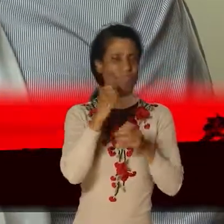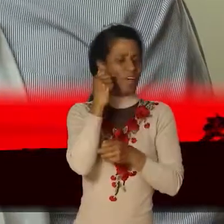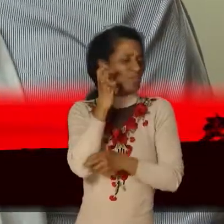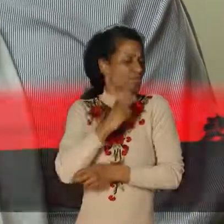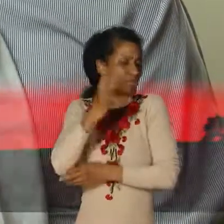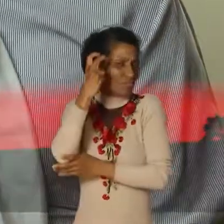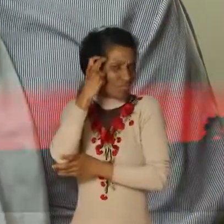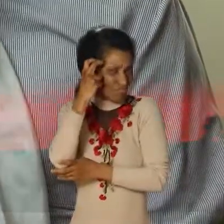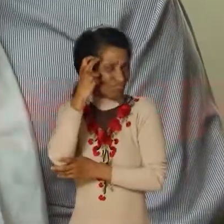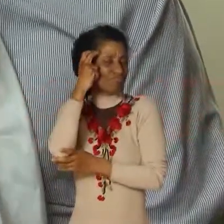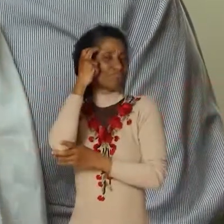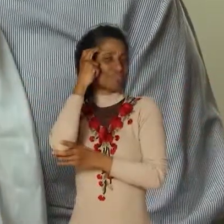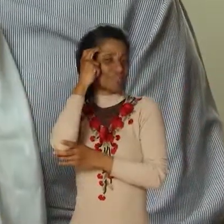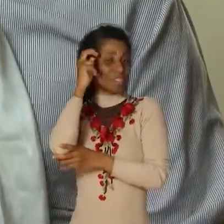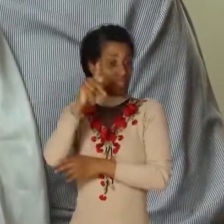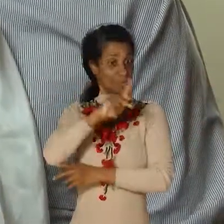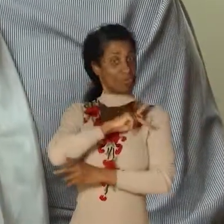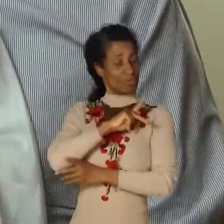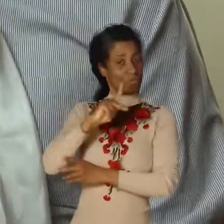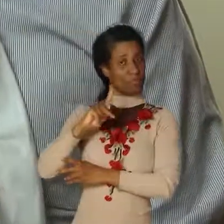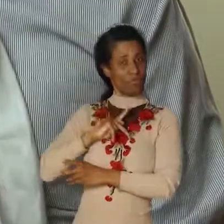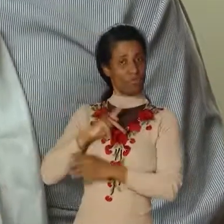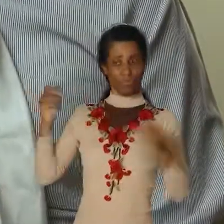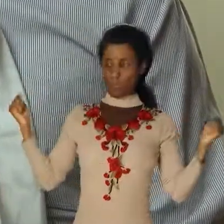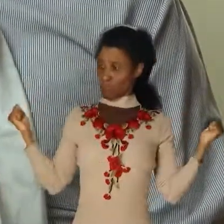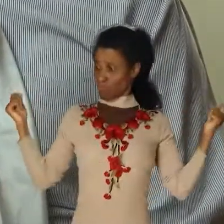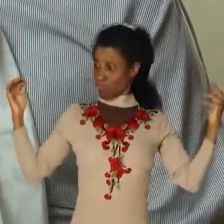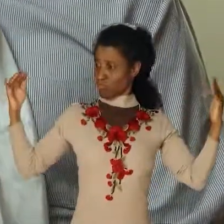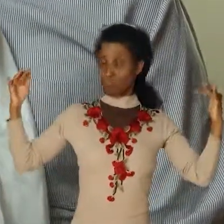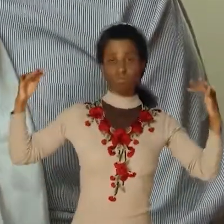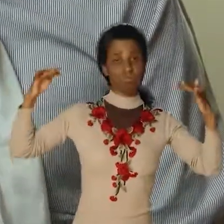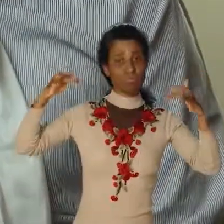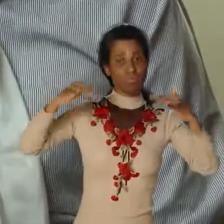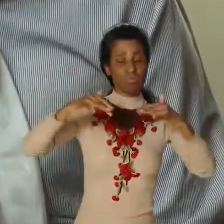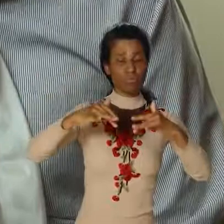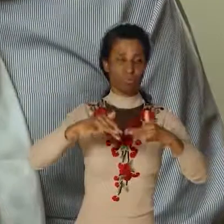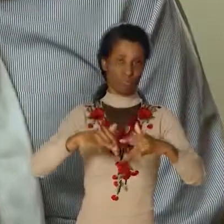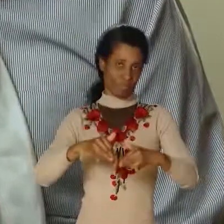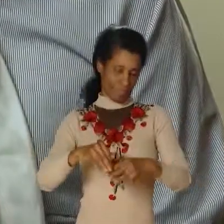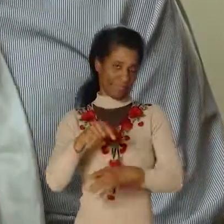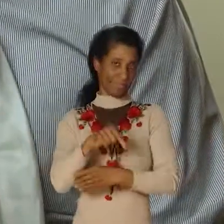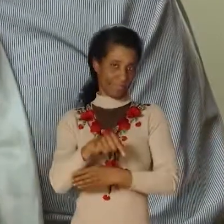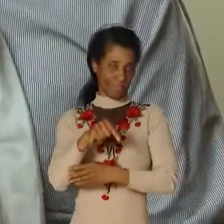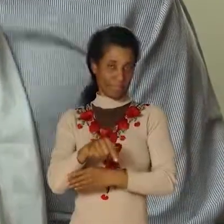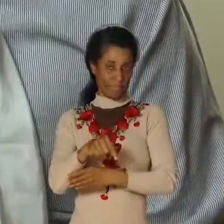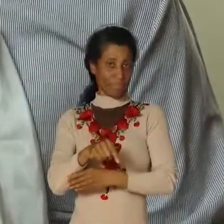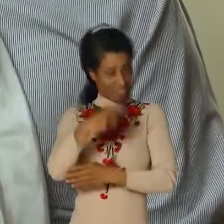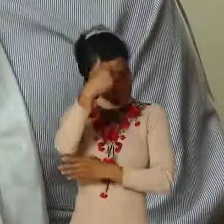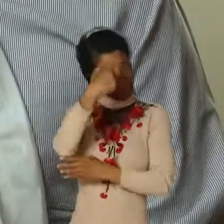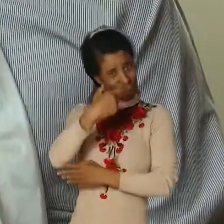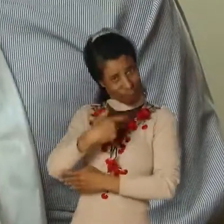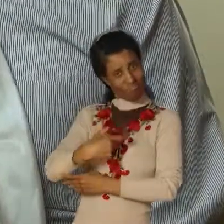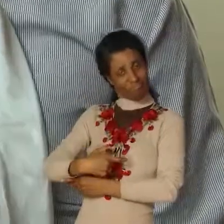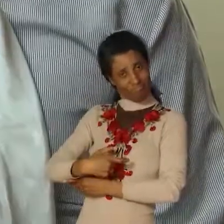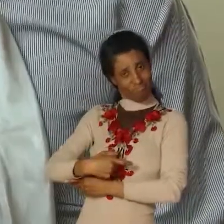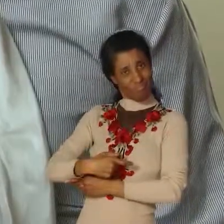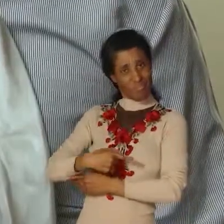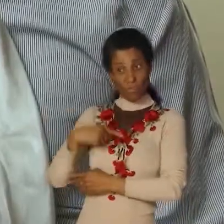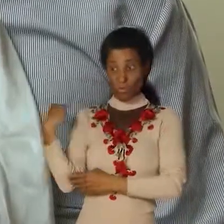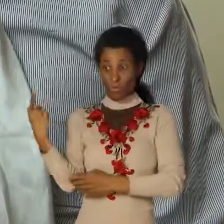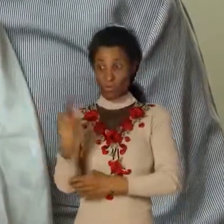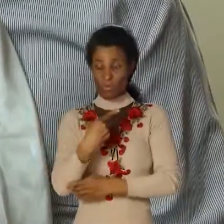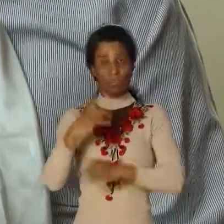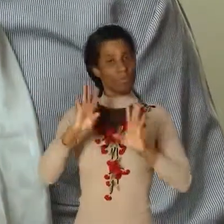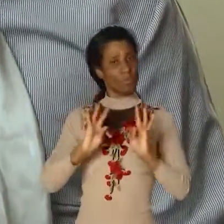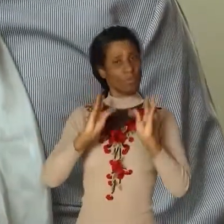né, dessas culturas, desses povos que vieram para cá para colonizar. Então, isso somos nós.